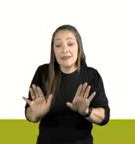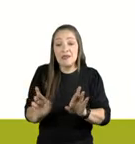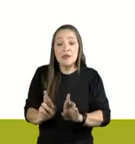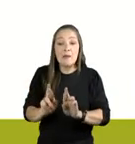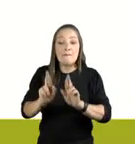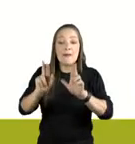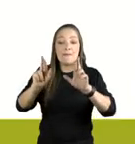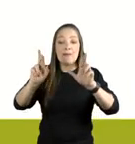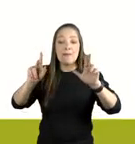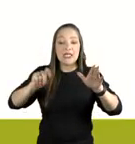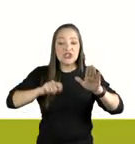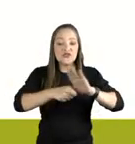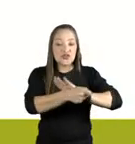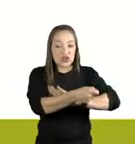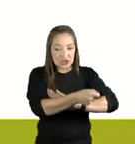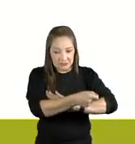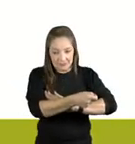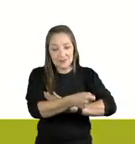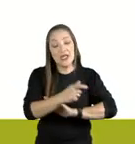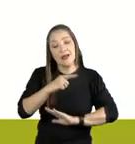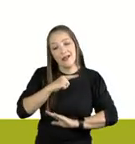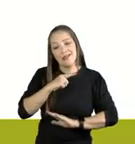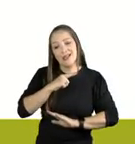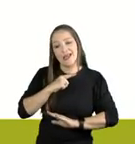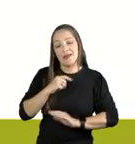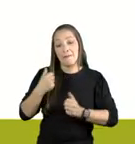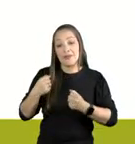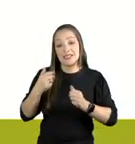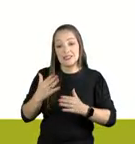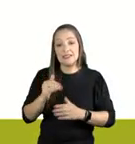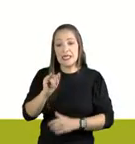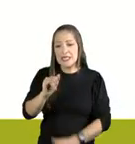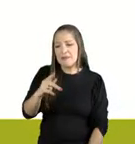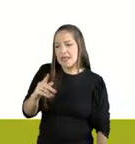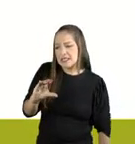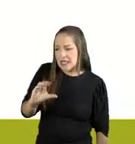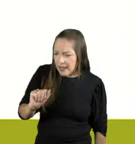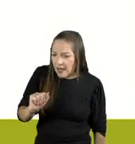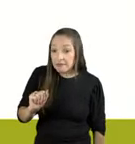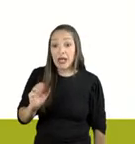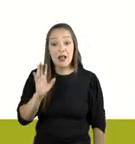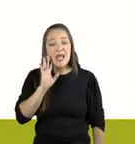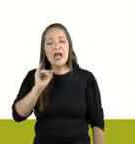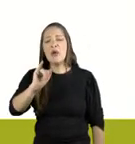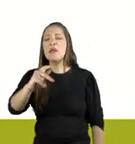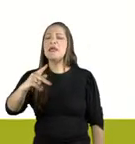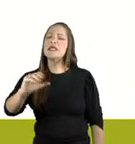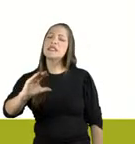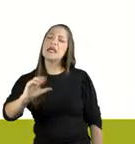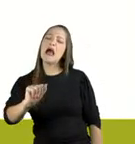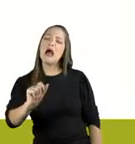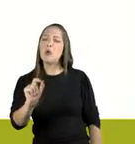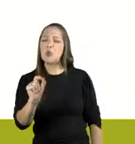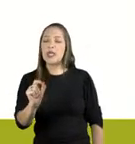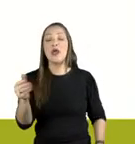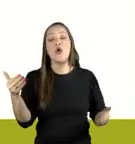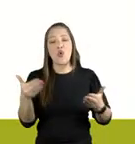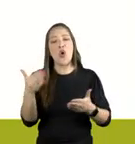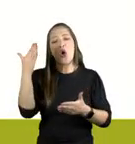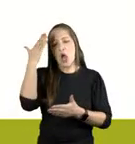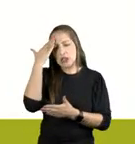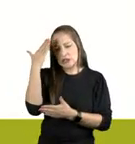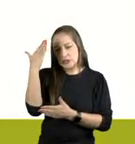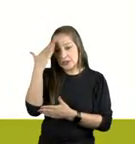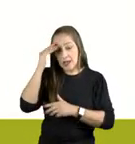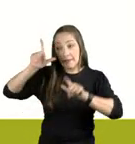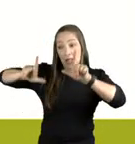diversificação de investimentos em vários tipos. Então, tem IPCA? Oh, legal, o que é IPCA? Hoje a gente sabe que IPCA, fala bastante